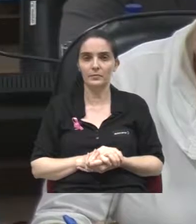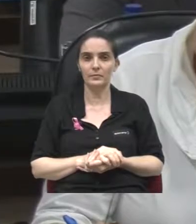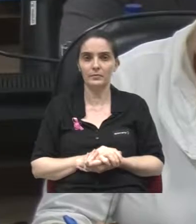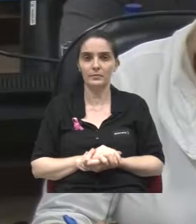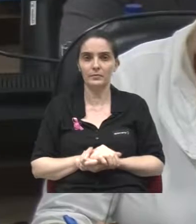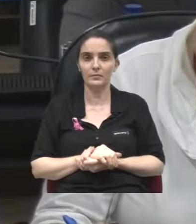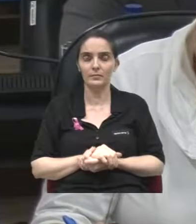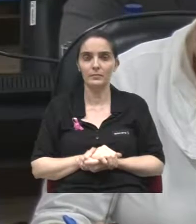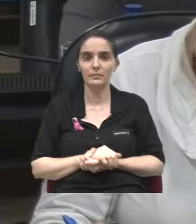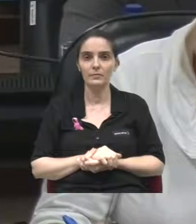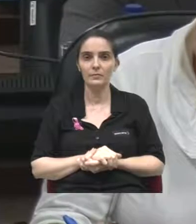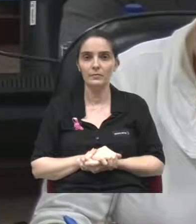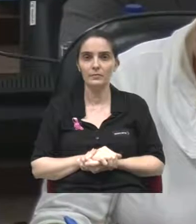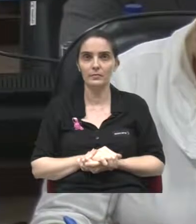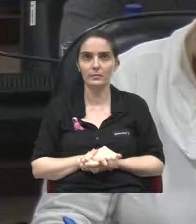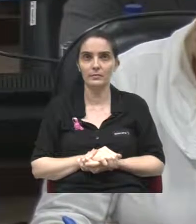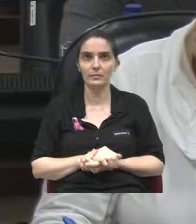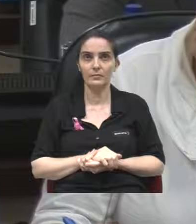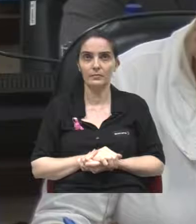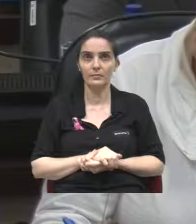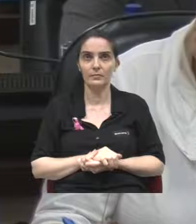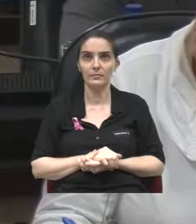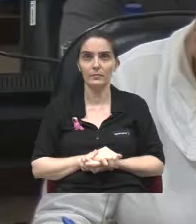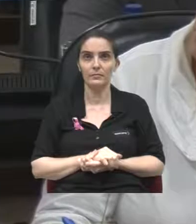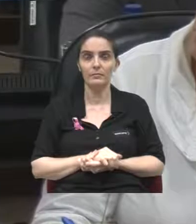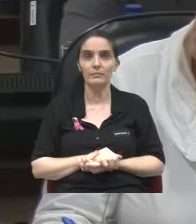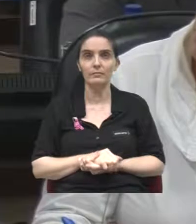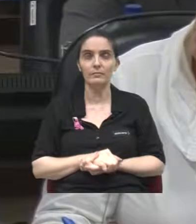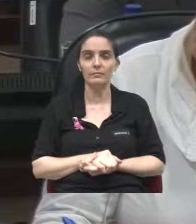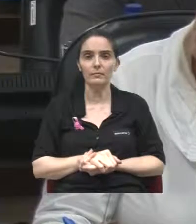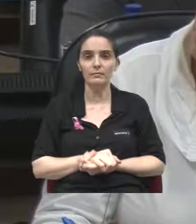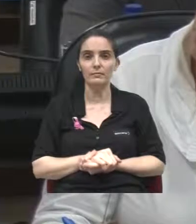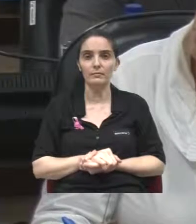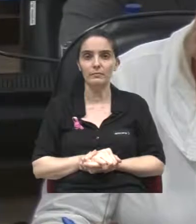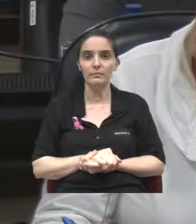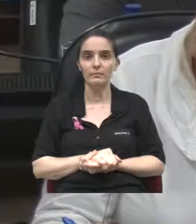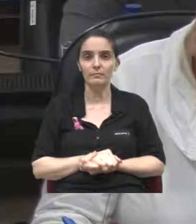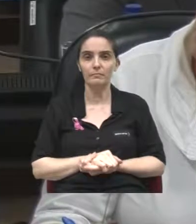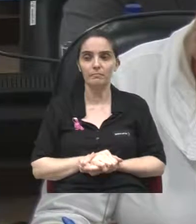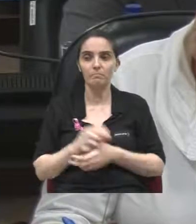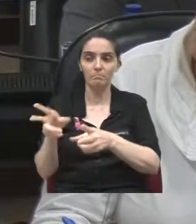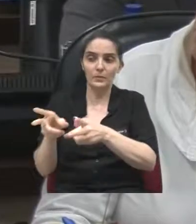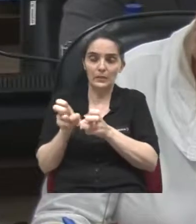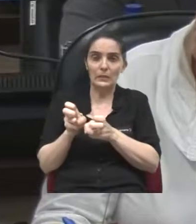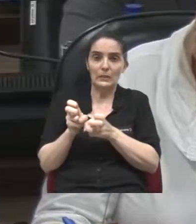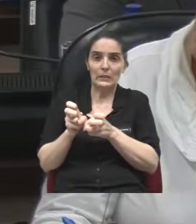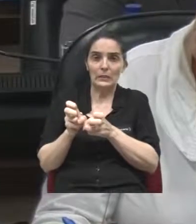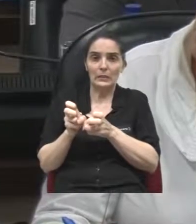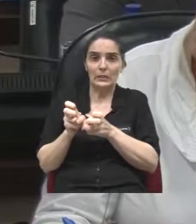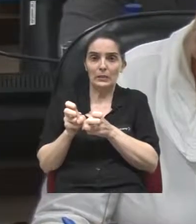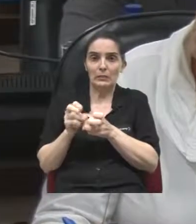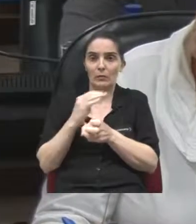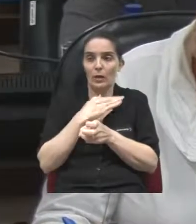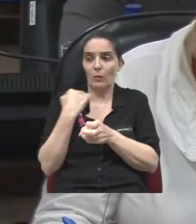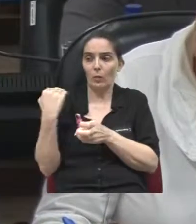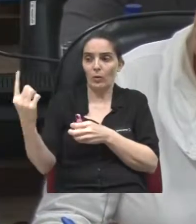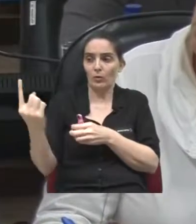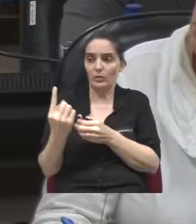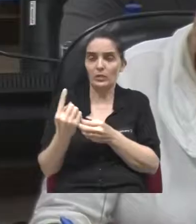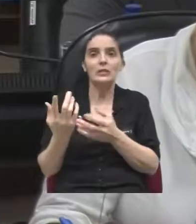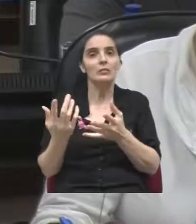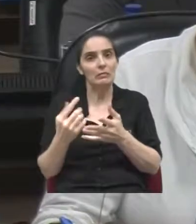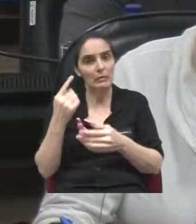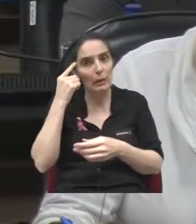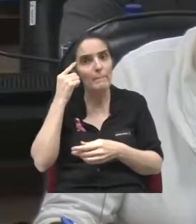Eu sei falar. A gente vê a morte na frente. A gente pensa que vai